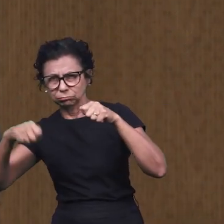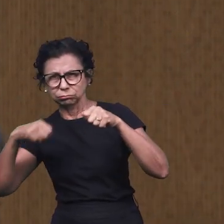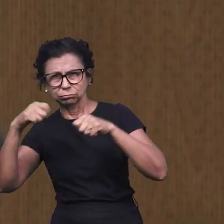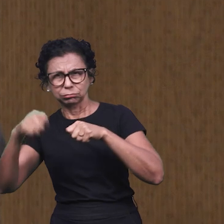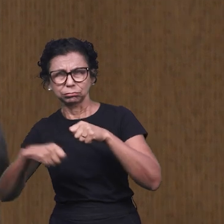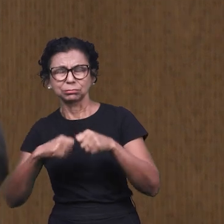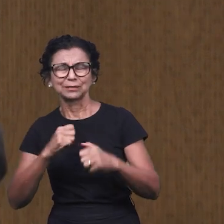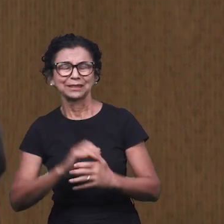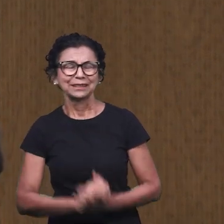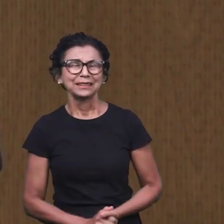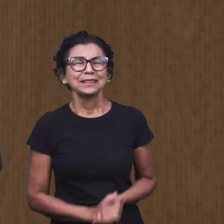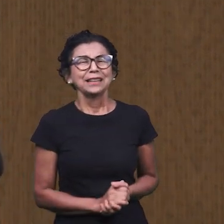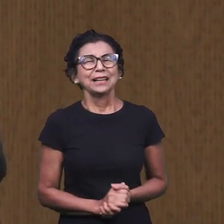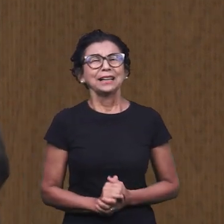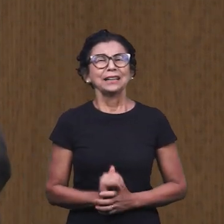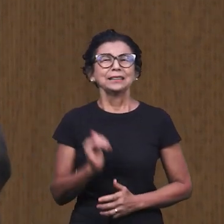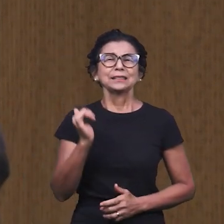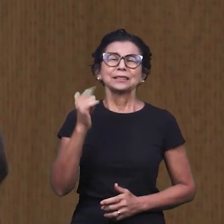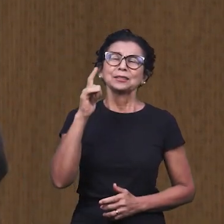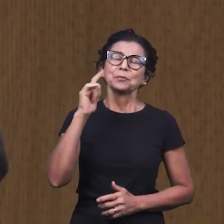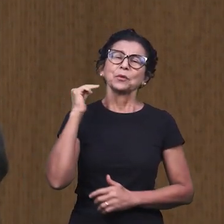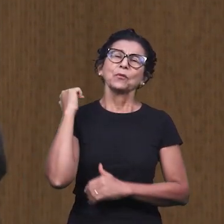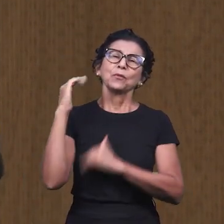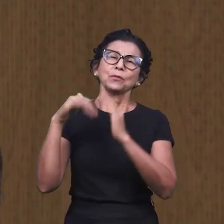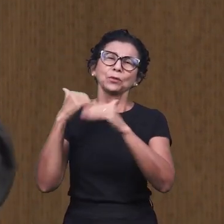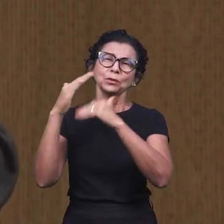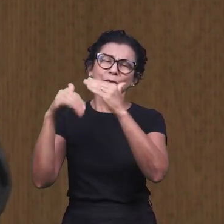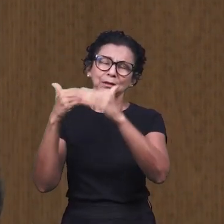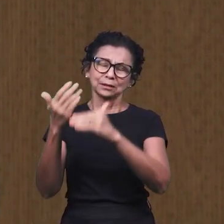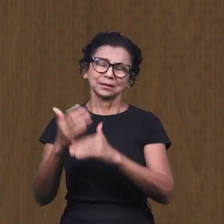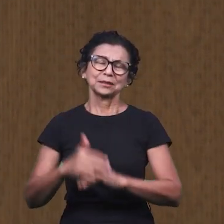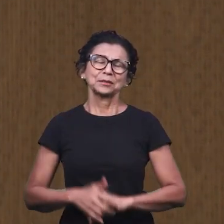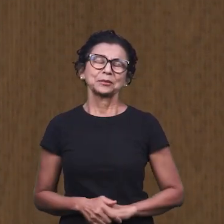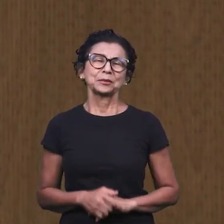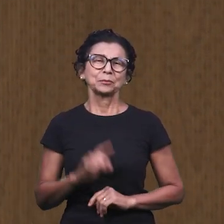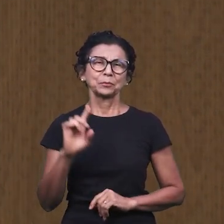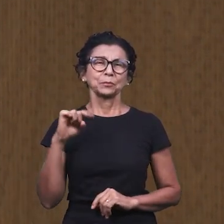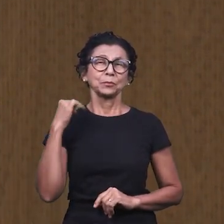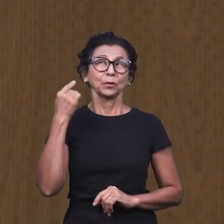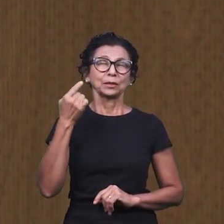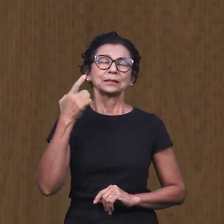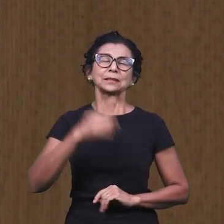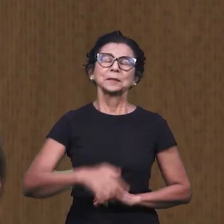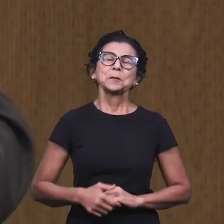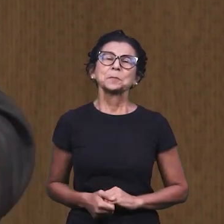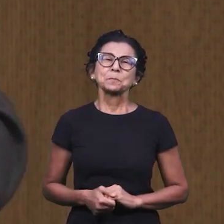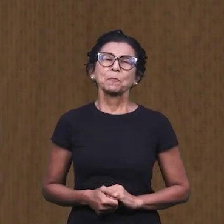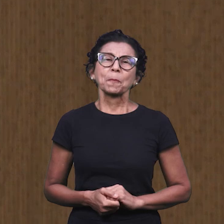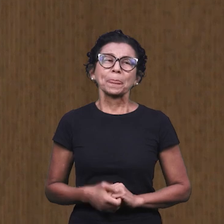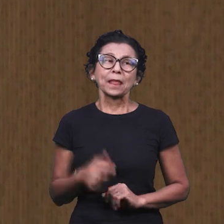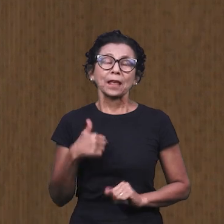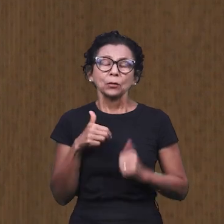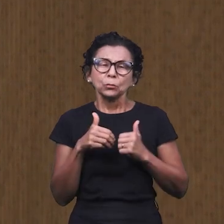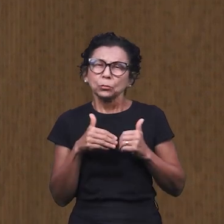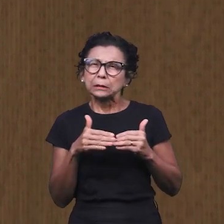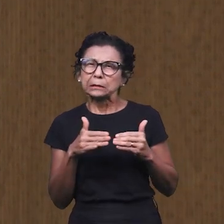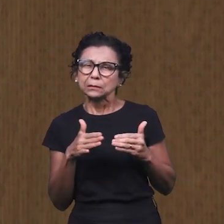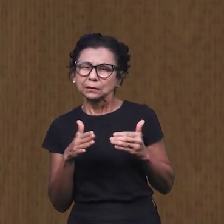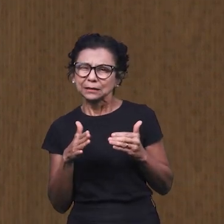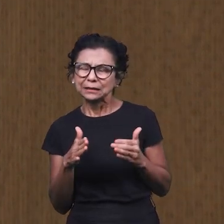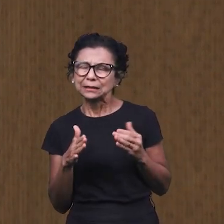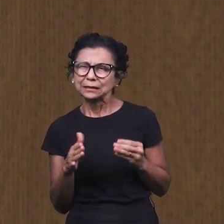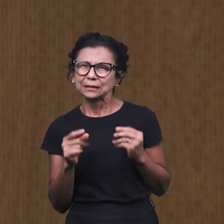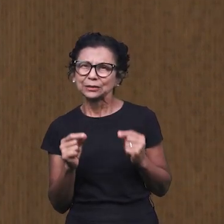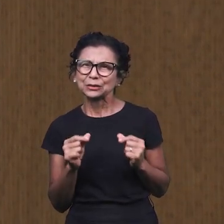Beta. E eu acompanhei toda essa evolução. E como eu entrei no início, logo já comecei